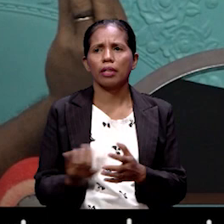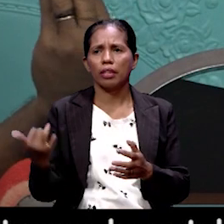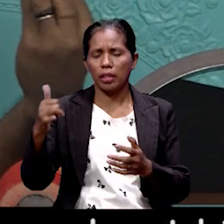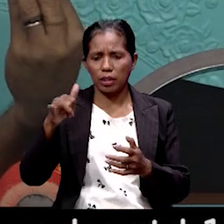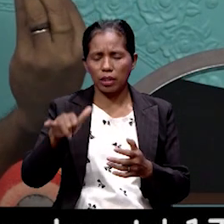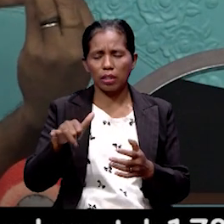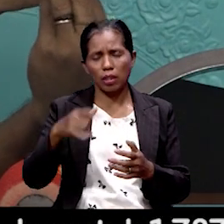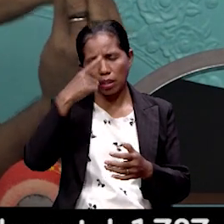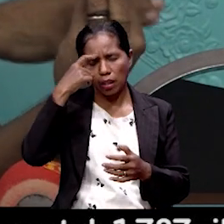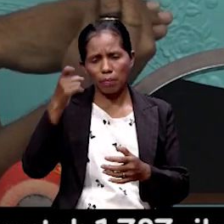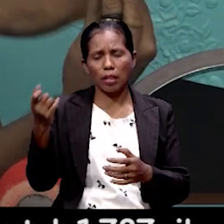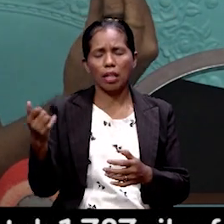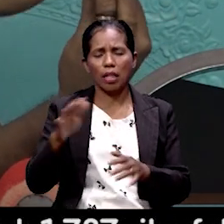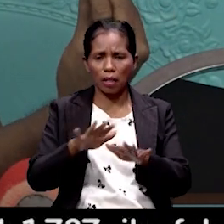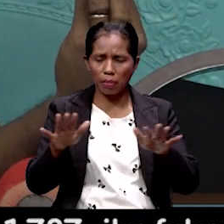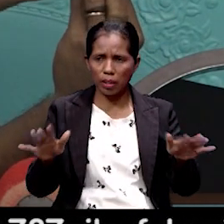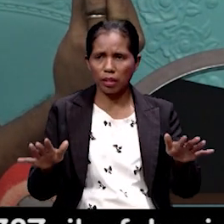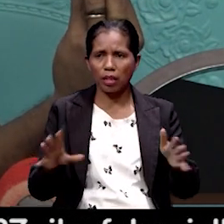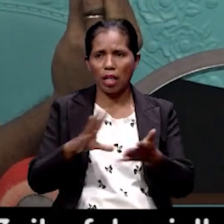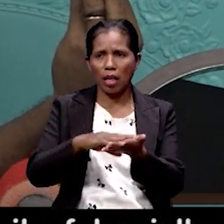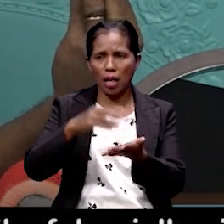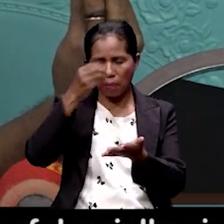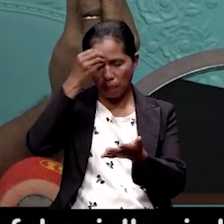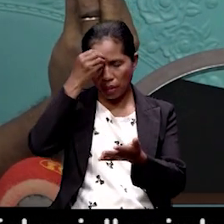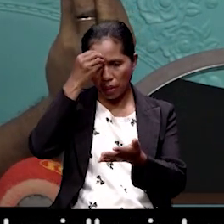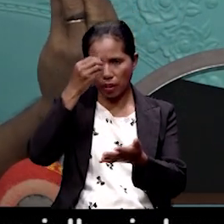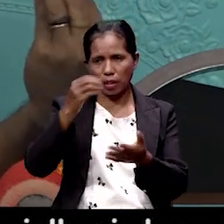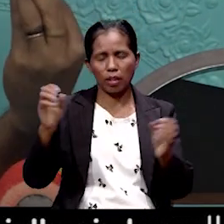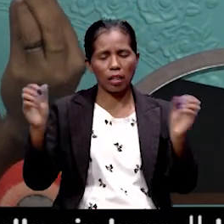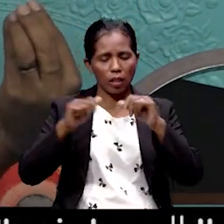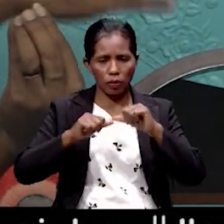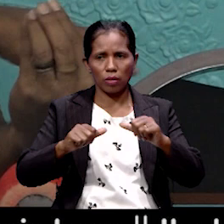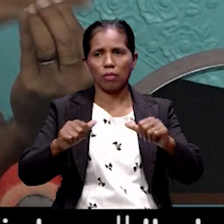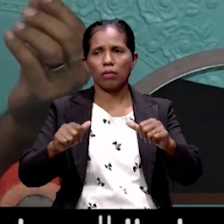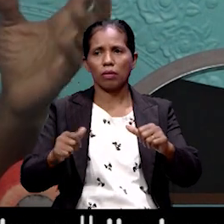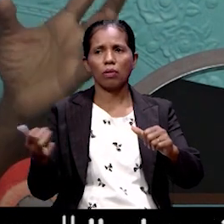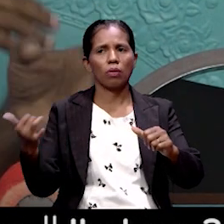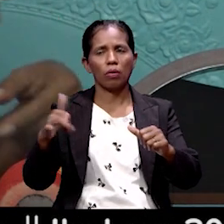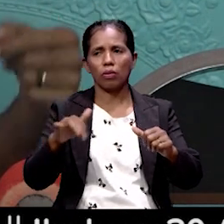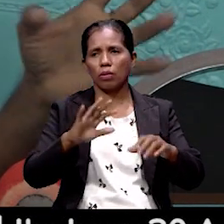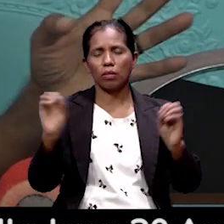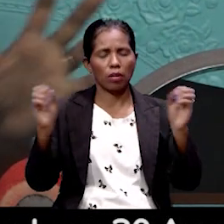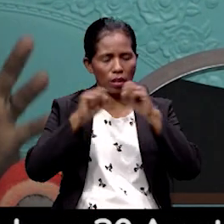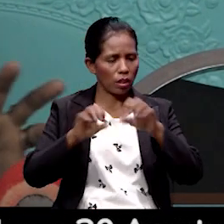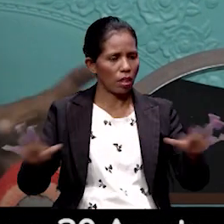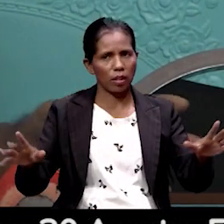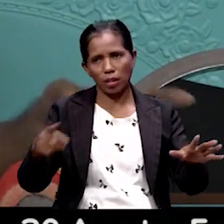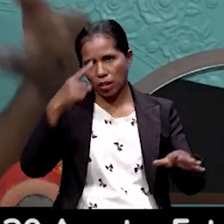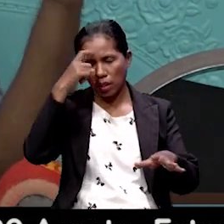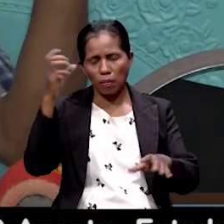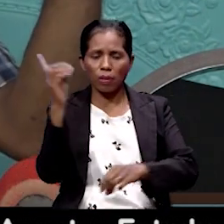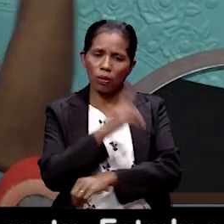aprende a Bateruma e depois lá continua, aprende lá com a Bateruma, e aí a gente na